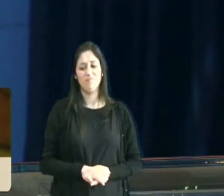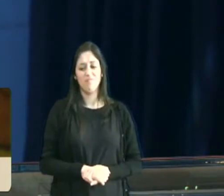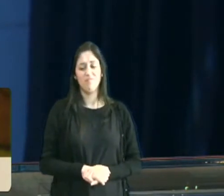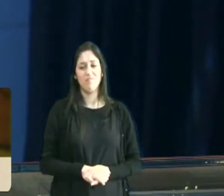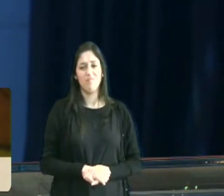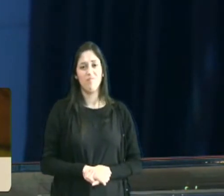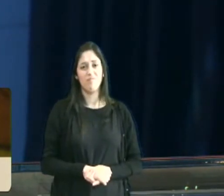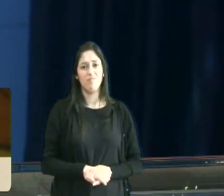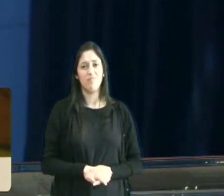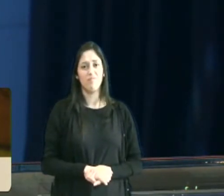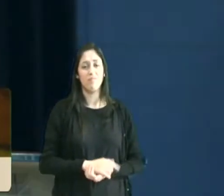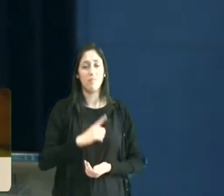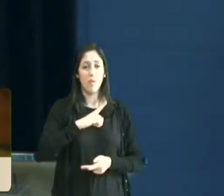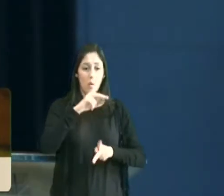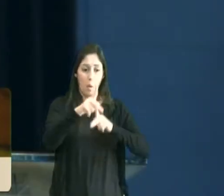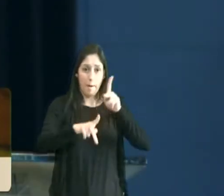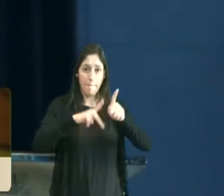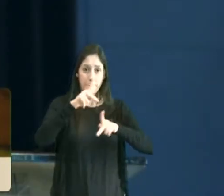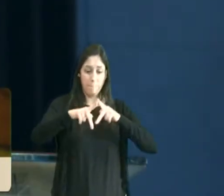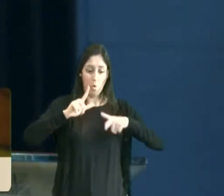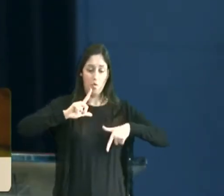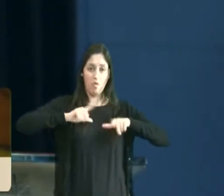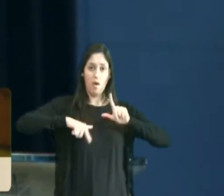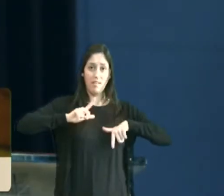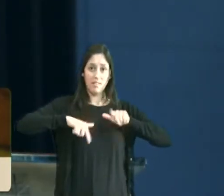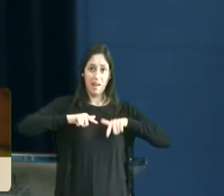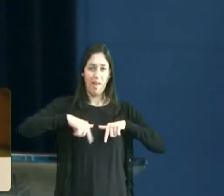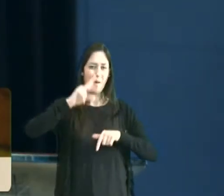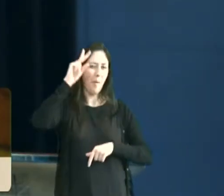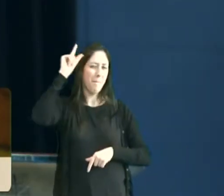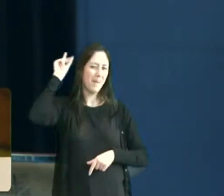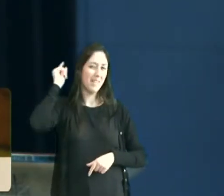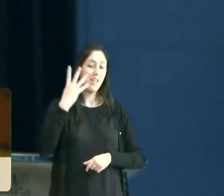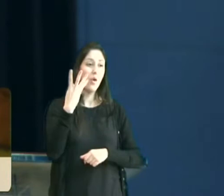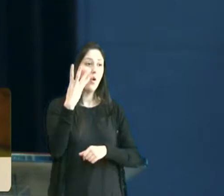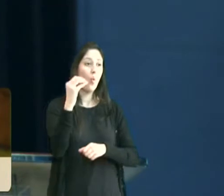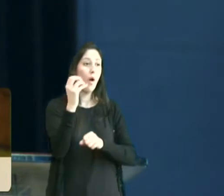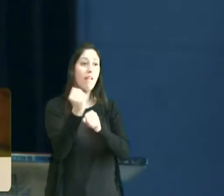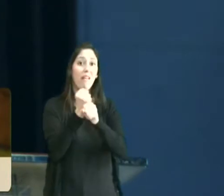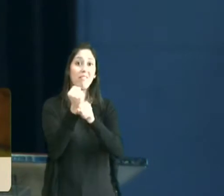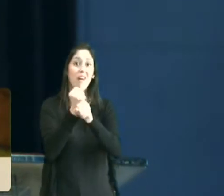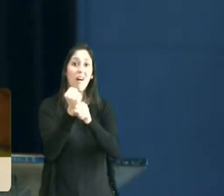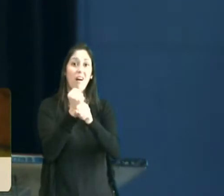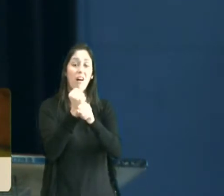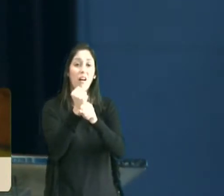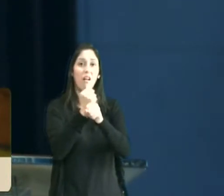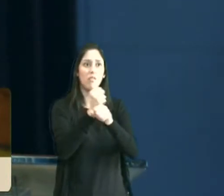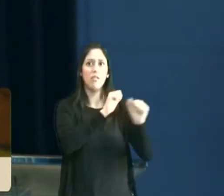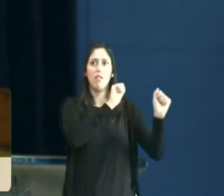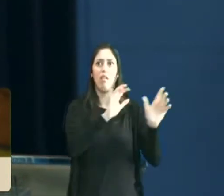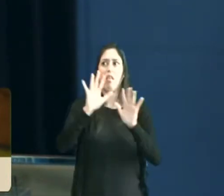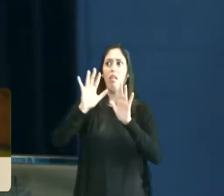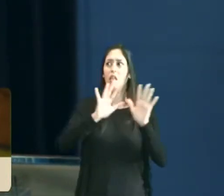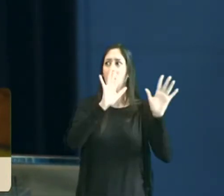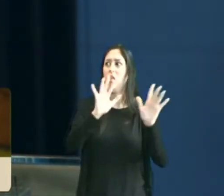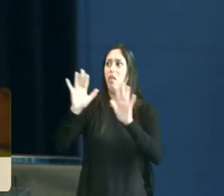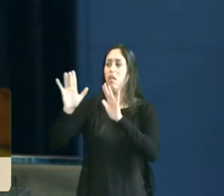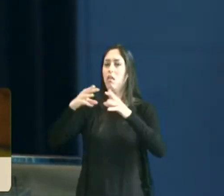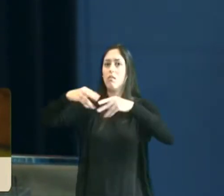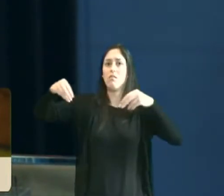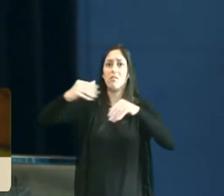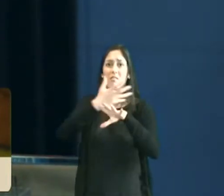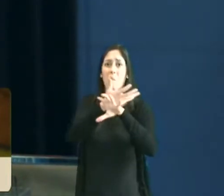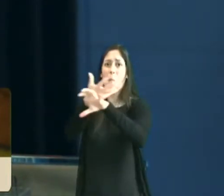O povo de Israel andou 40 anos no deserto, porque ao invés de ouvir a voz da